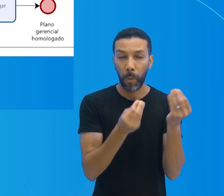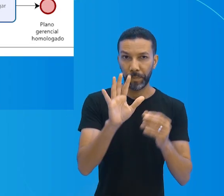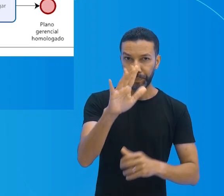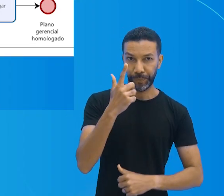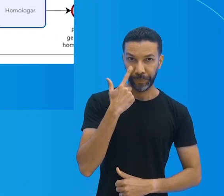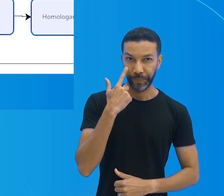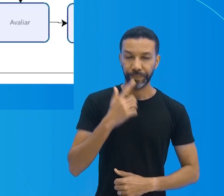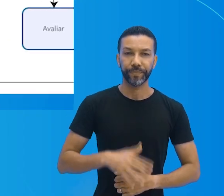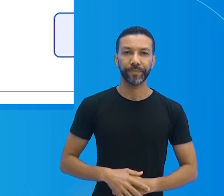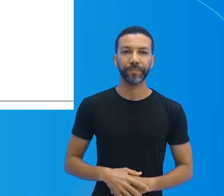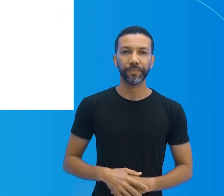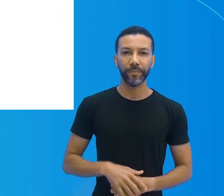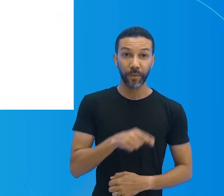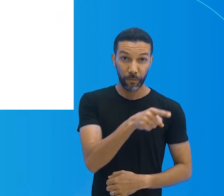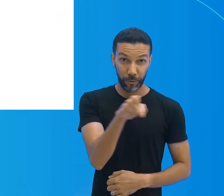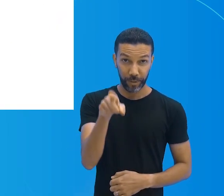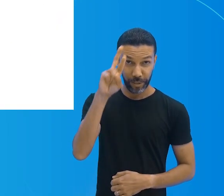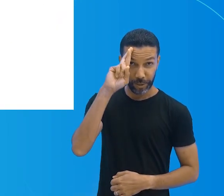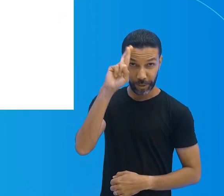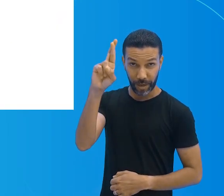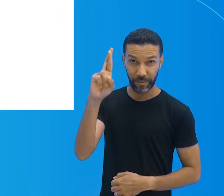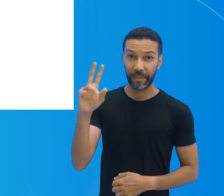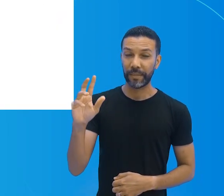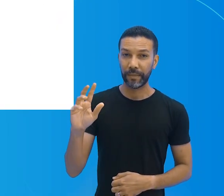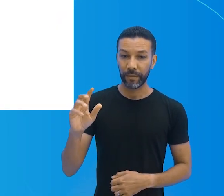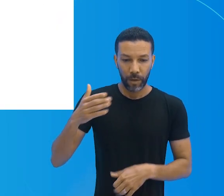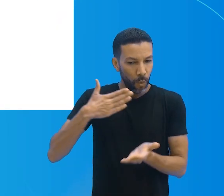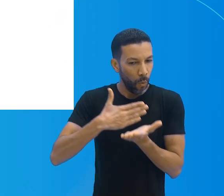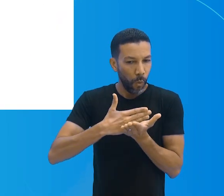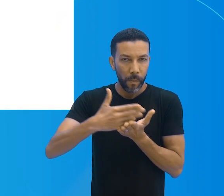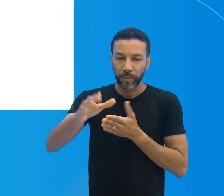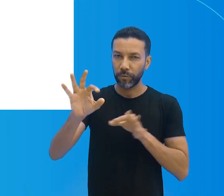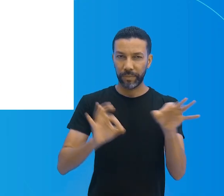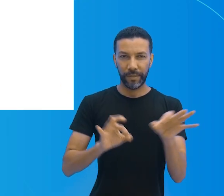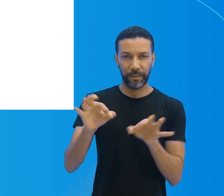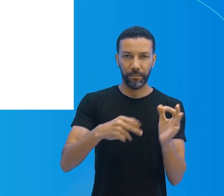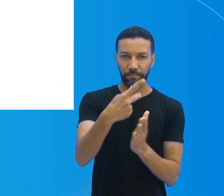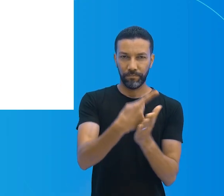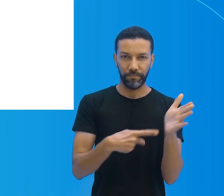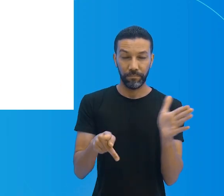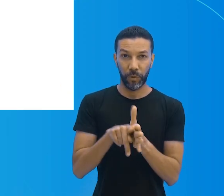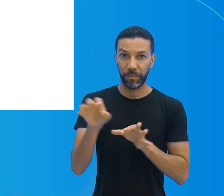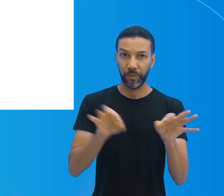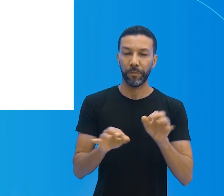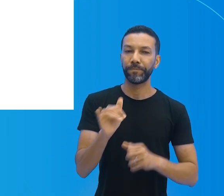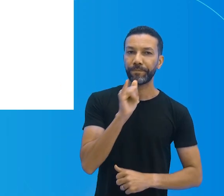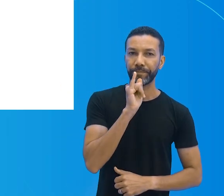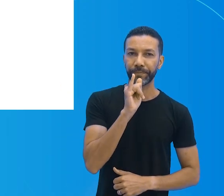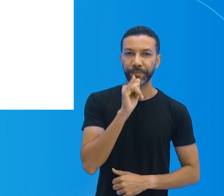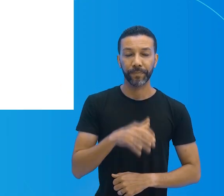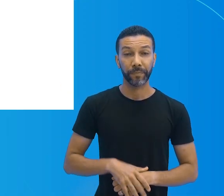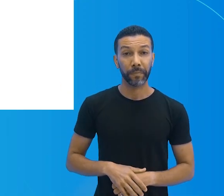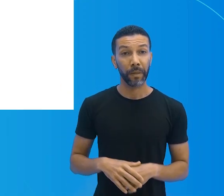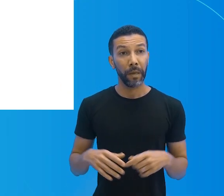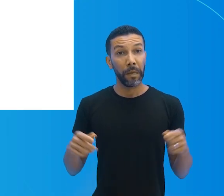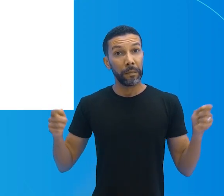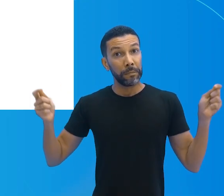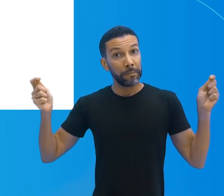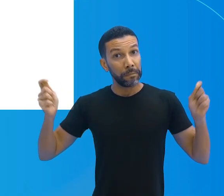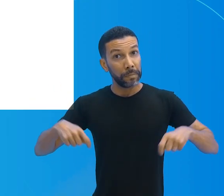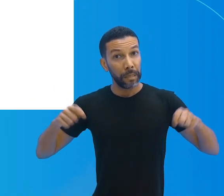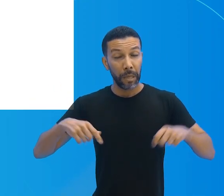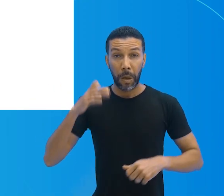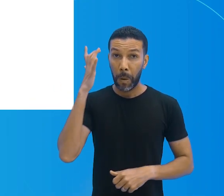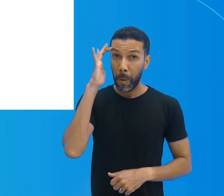vamos lá. Chefia, período começou, período de planejamento começou, tá? Possivelmente isso vai